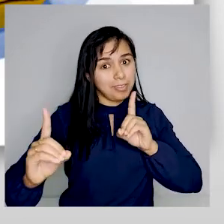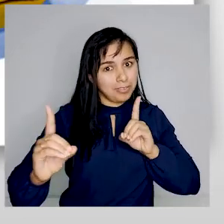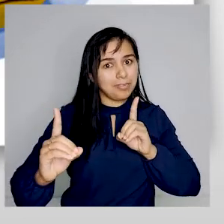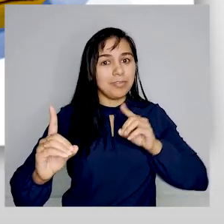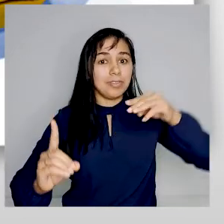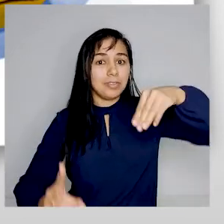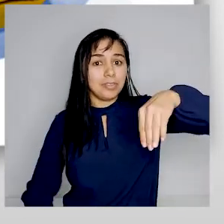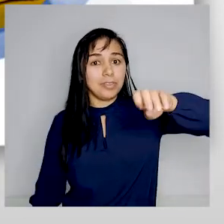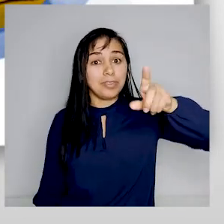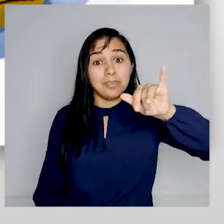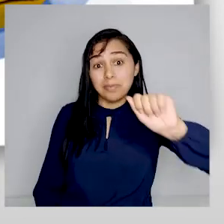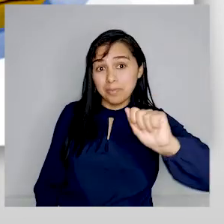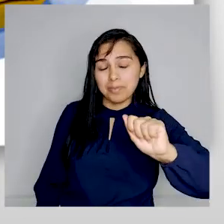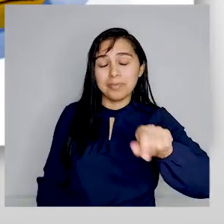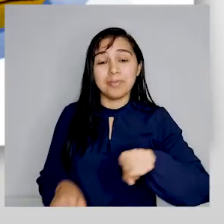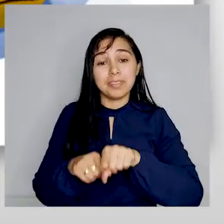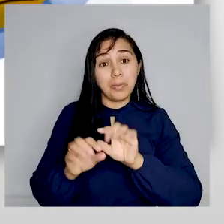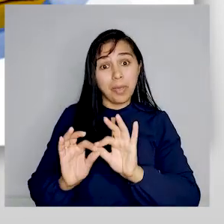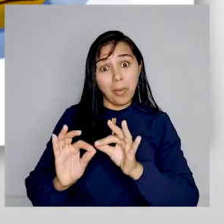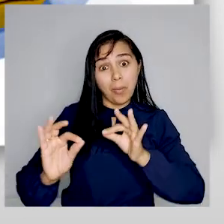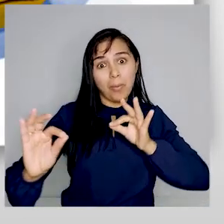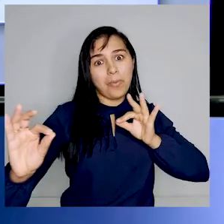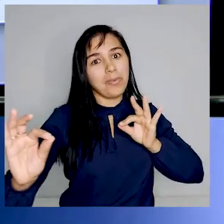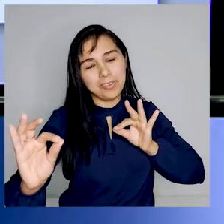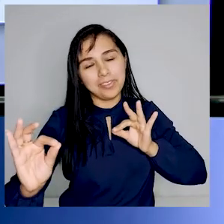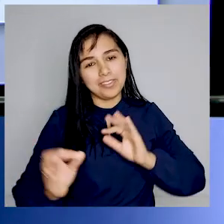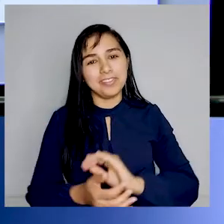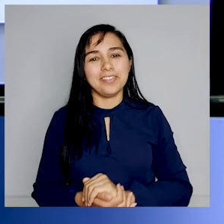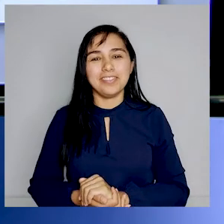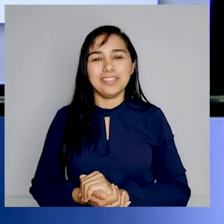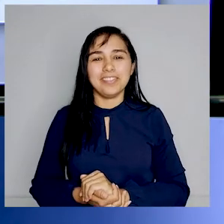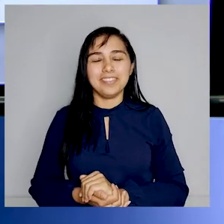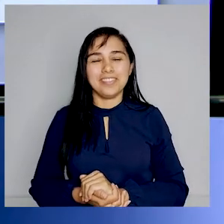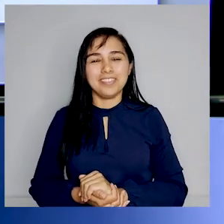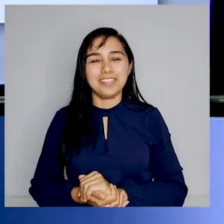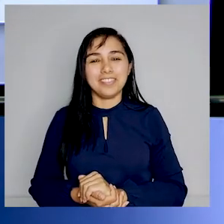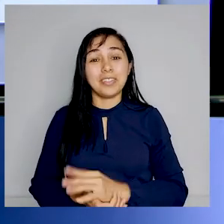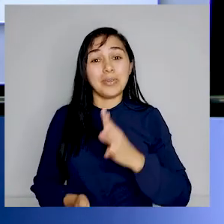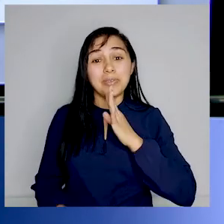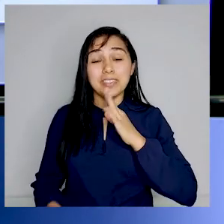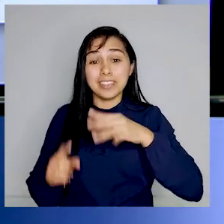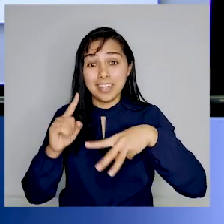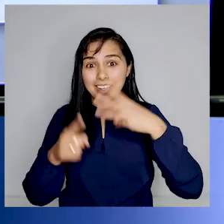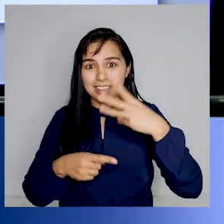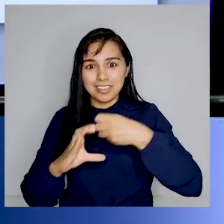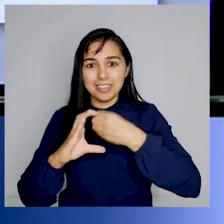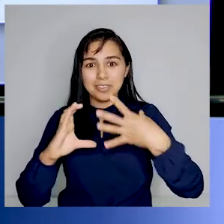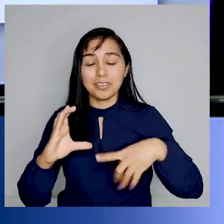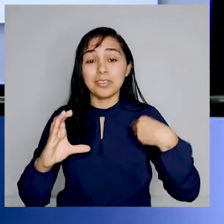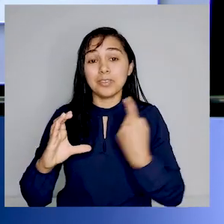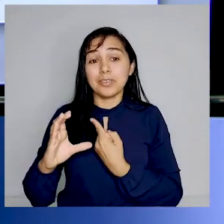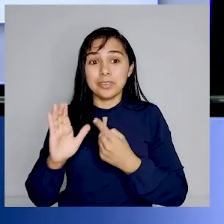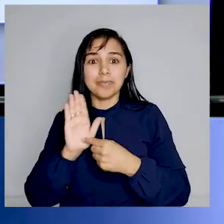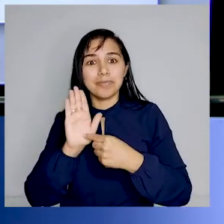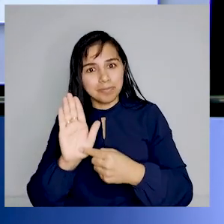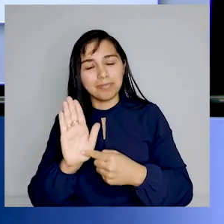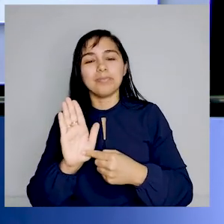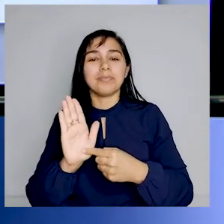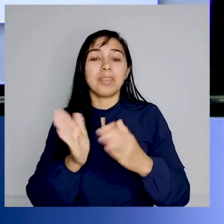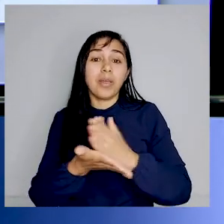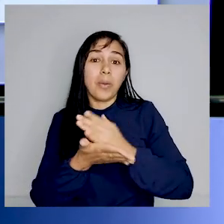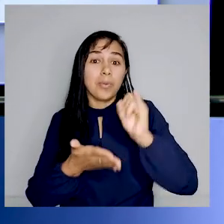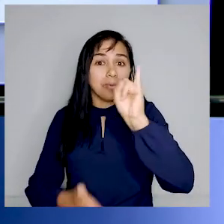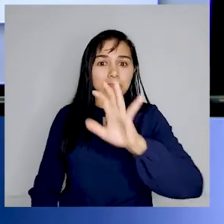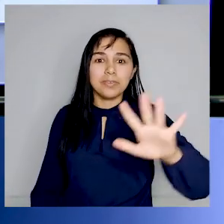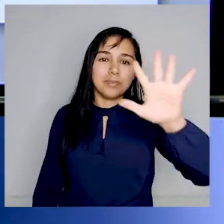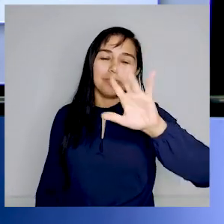classificadas segundo a sua média e longa distância. Após as características, nós apresentamos imagens que a gente pudesse